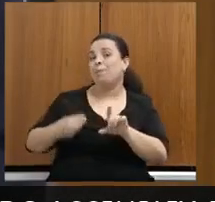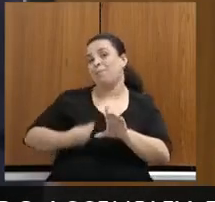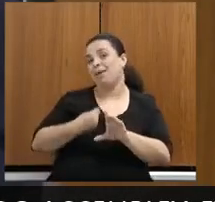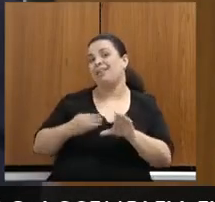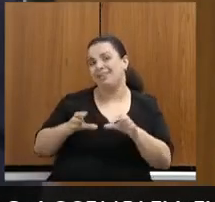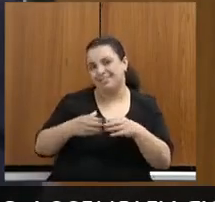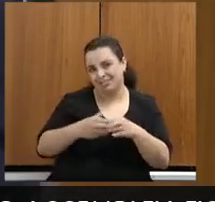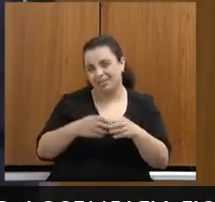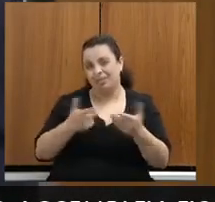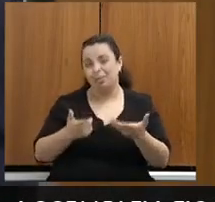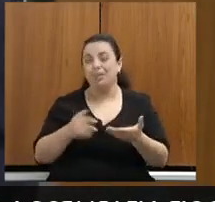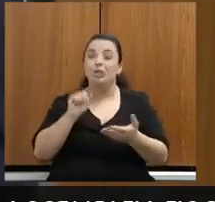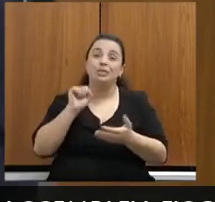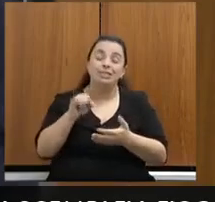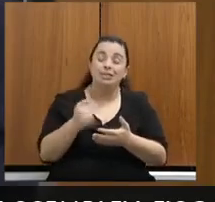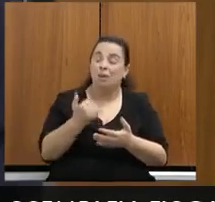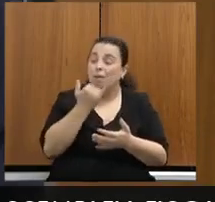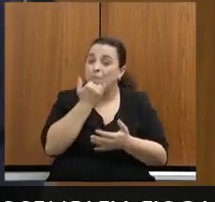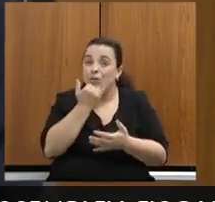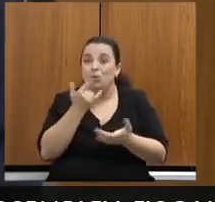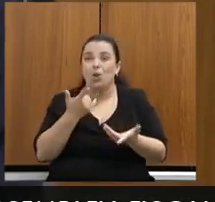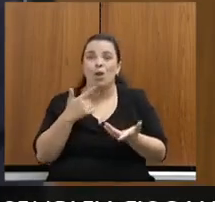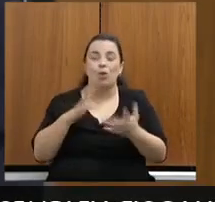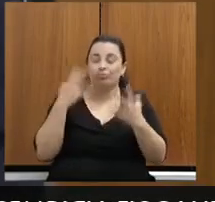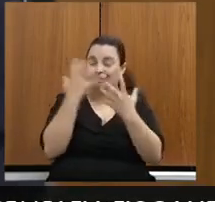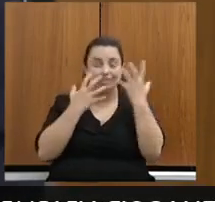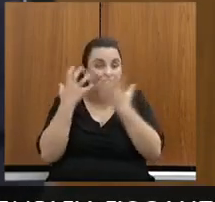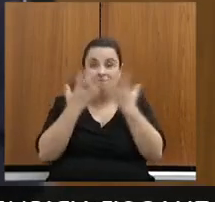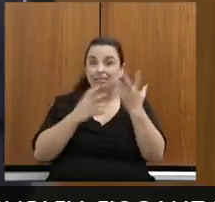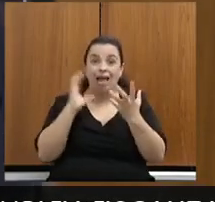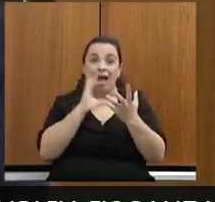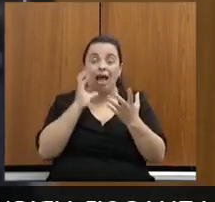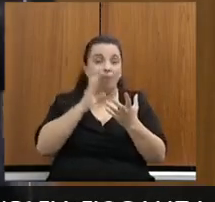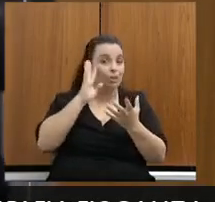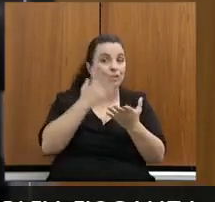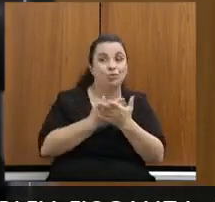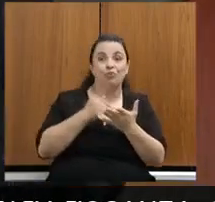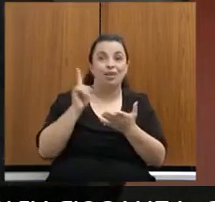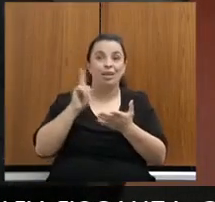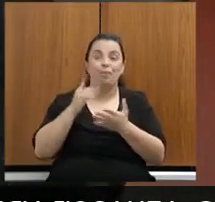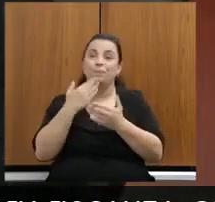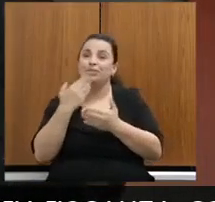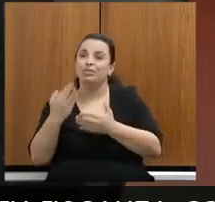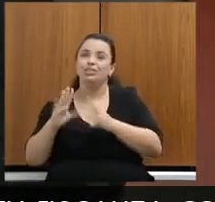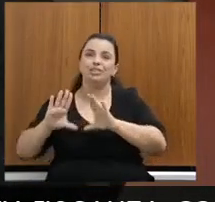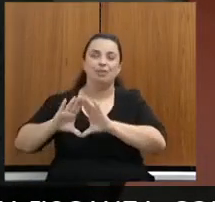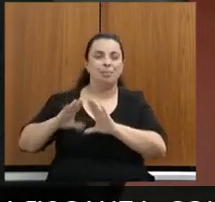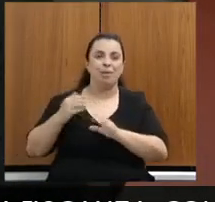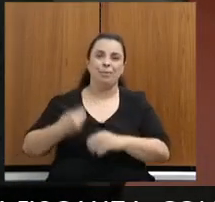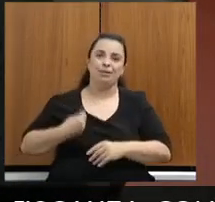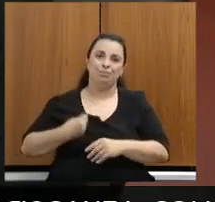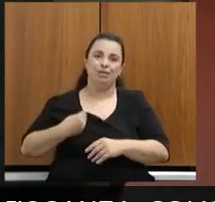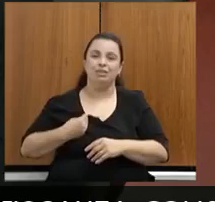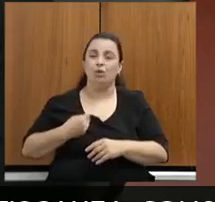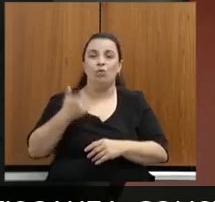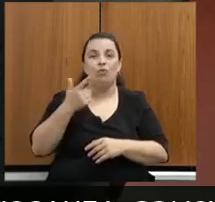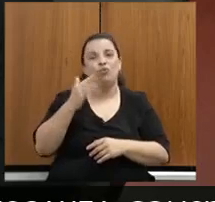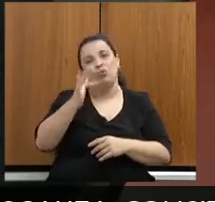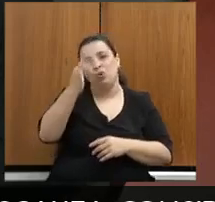quê em alguma coisa que eu fiz afogadilho isso não vai mais se repetir o deputado João Leite